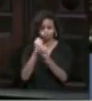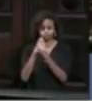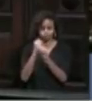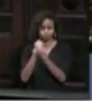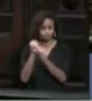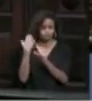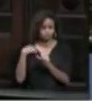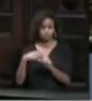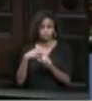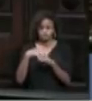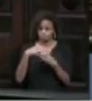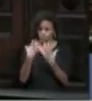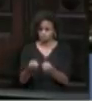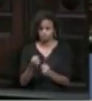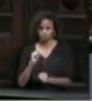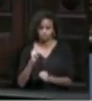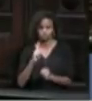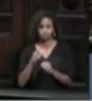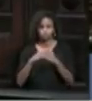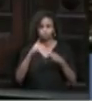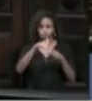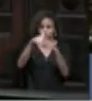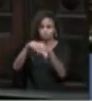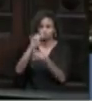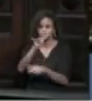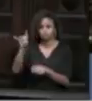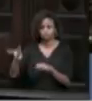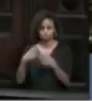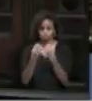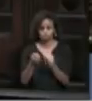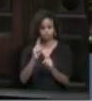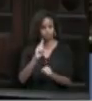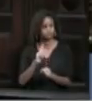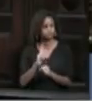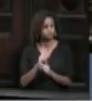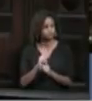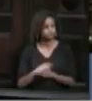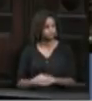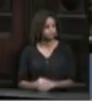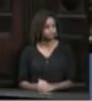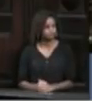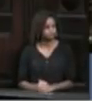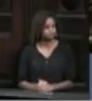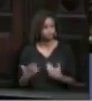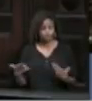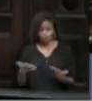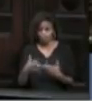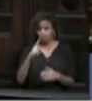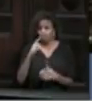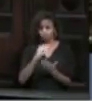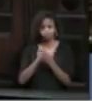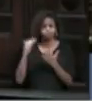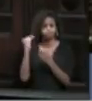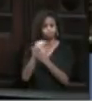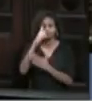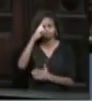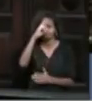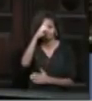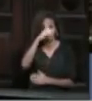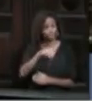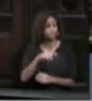gente votando assim, muito pouca gente votando assim. Agora a votação está mais difícil para o governo. Mas